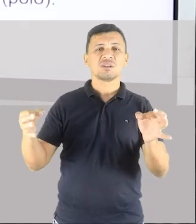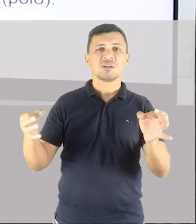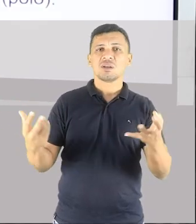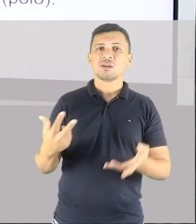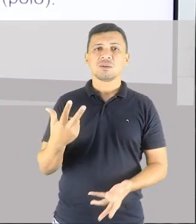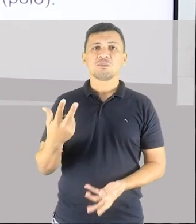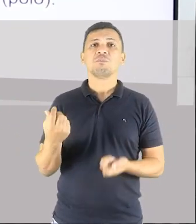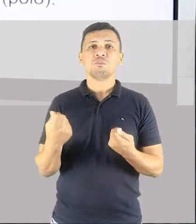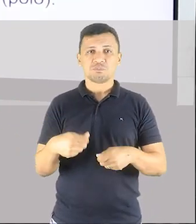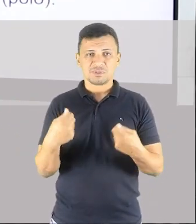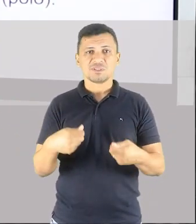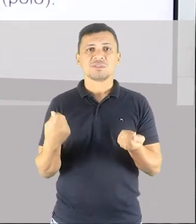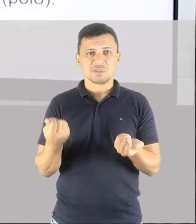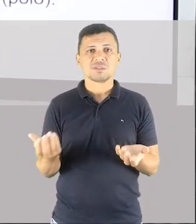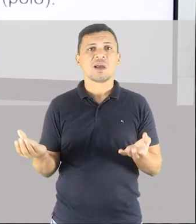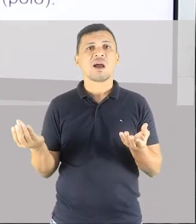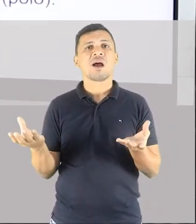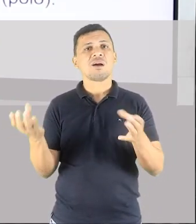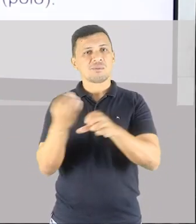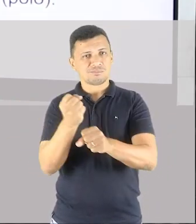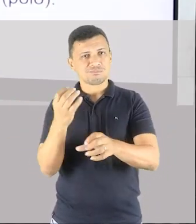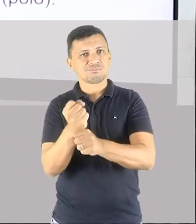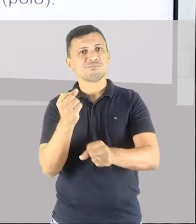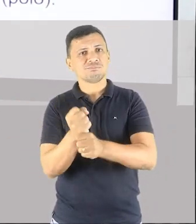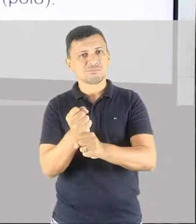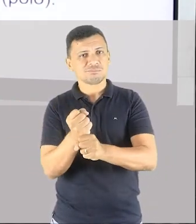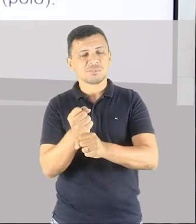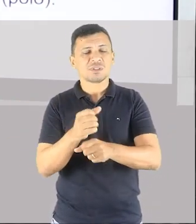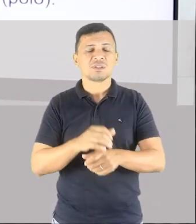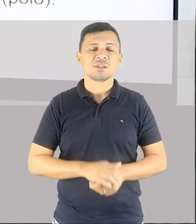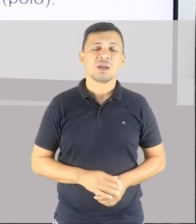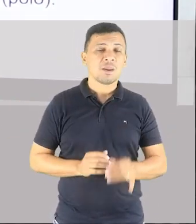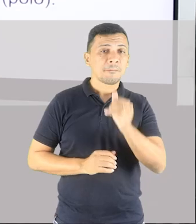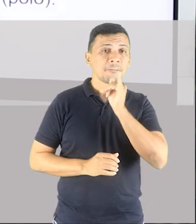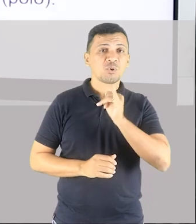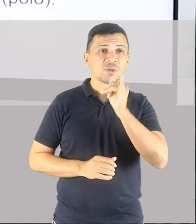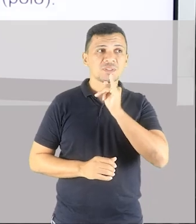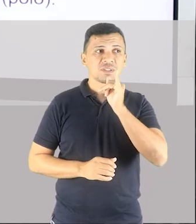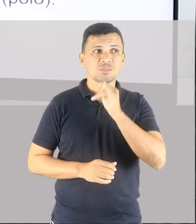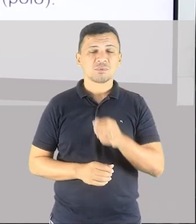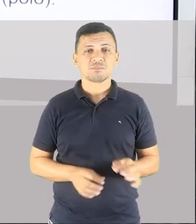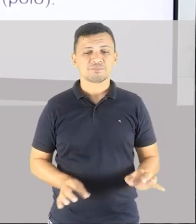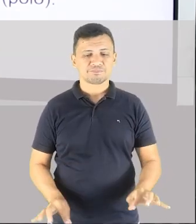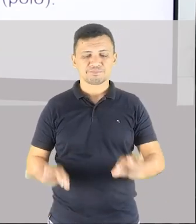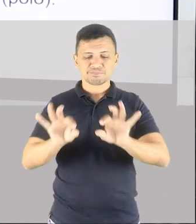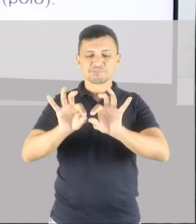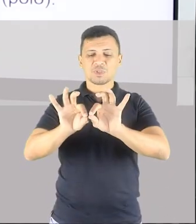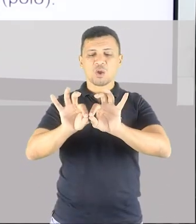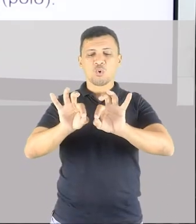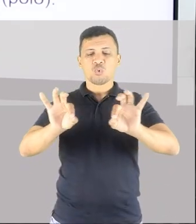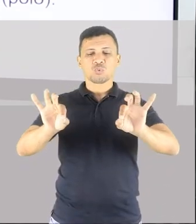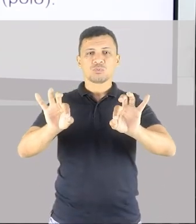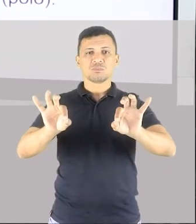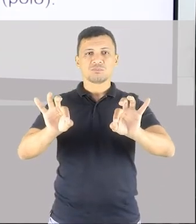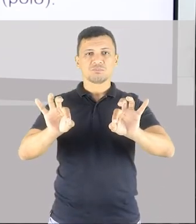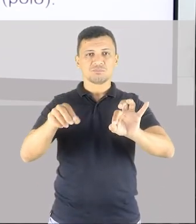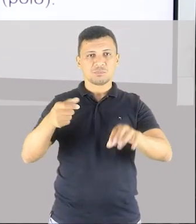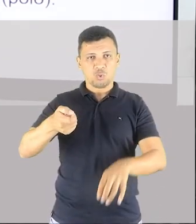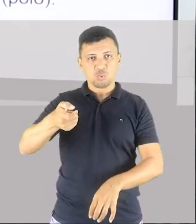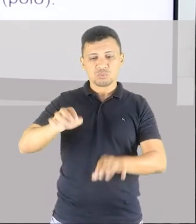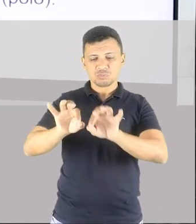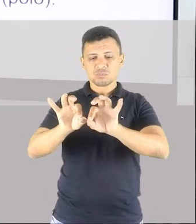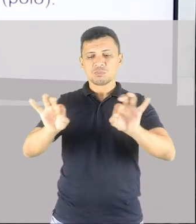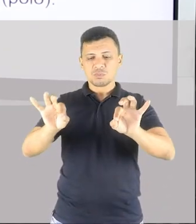ser desprezadas. Por exemplo, esse controle aqui, para mim aqui, ele pode funcionar como um